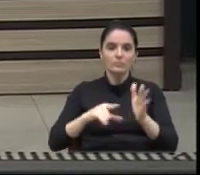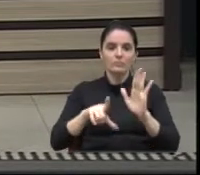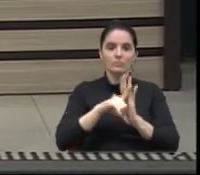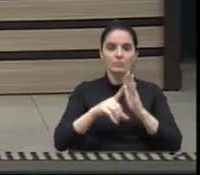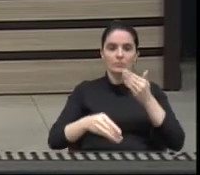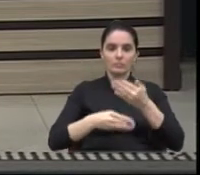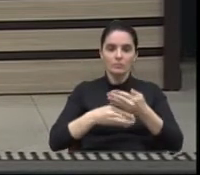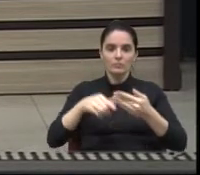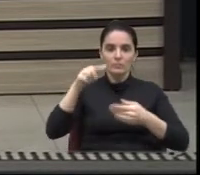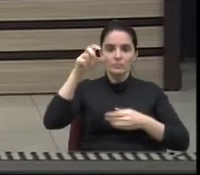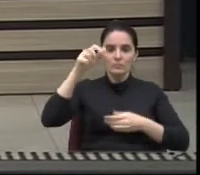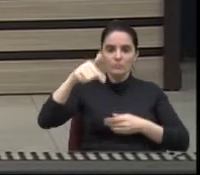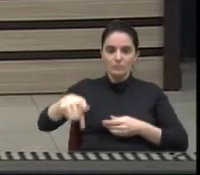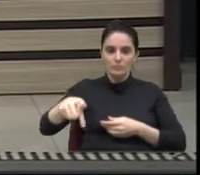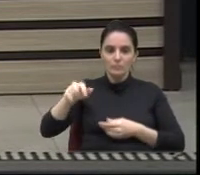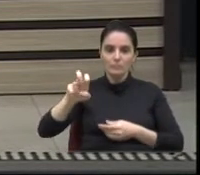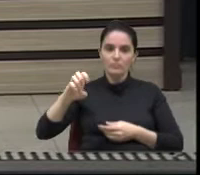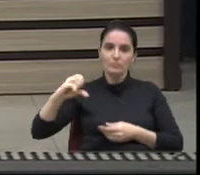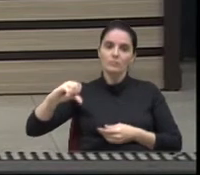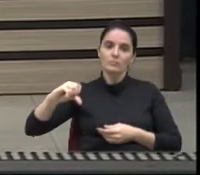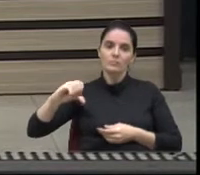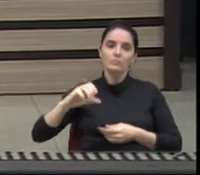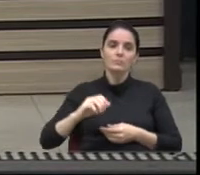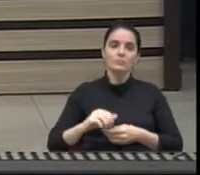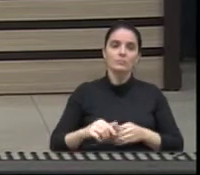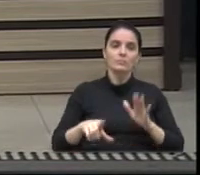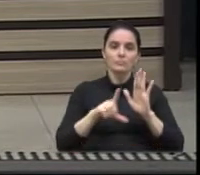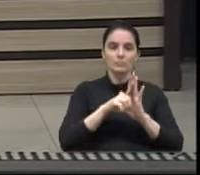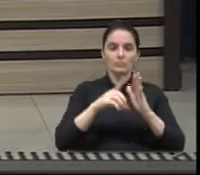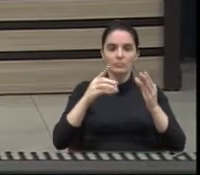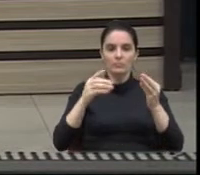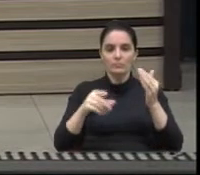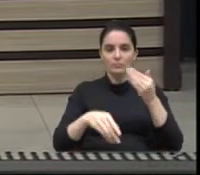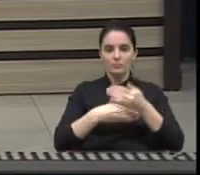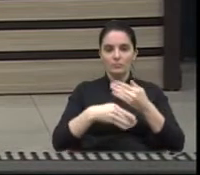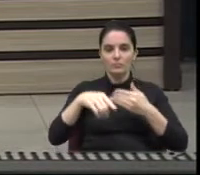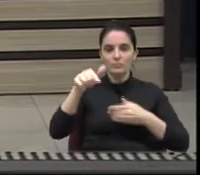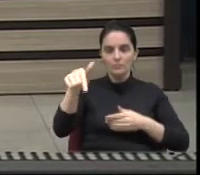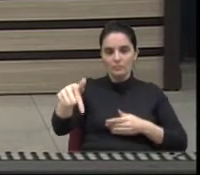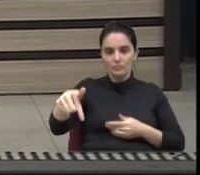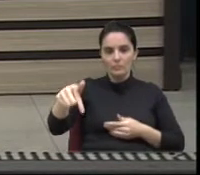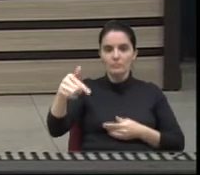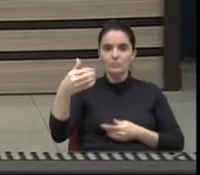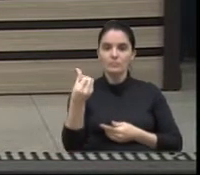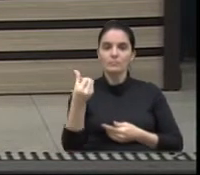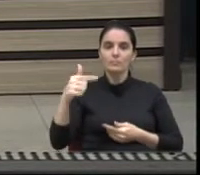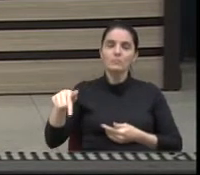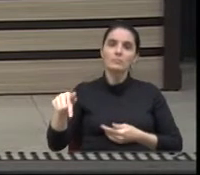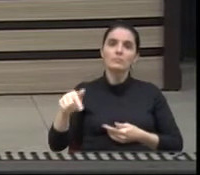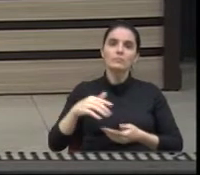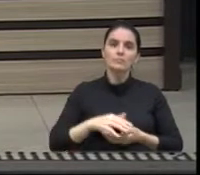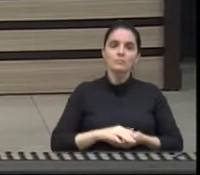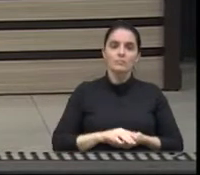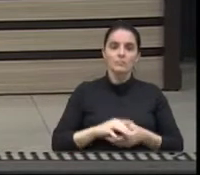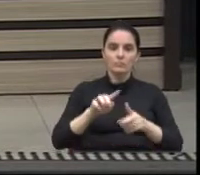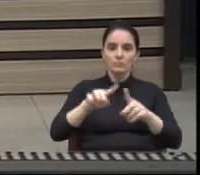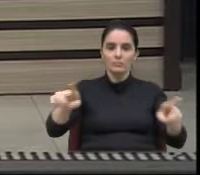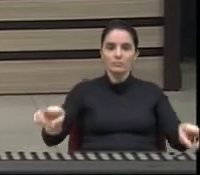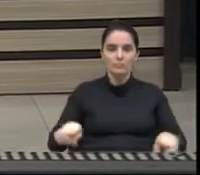complementar 759/2016, a lei complementar 767/2016 e da outras providências. Mesa